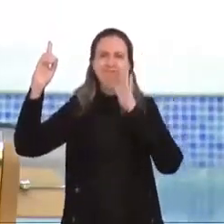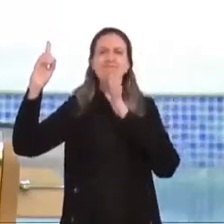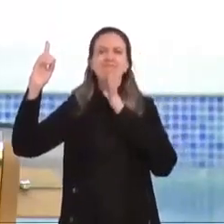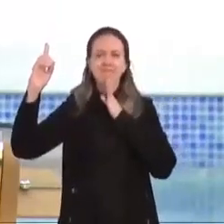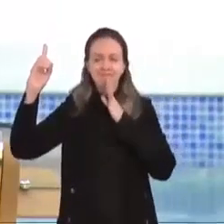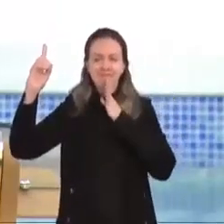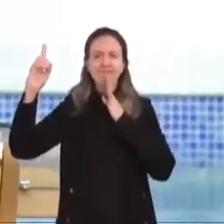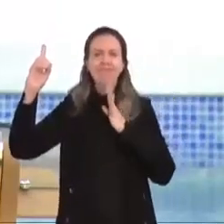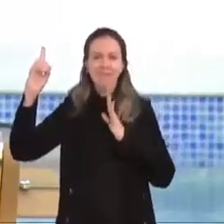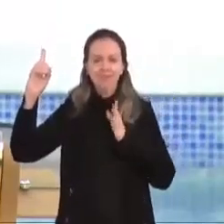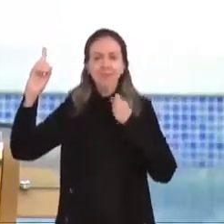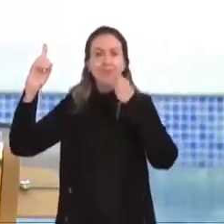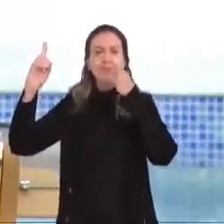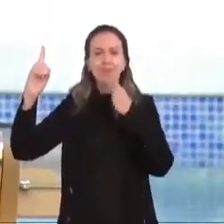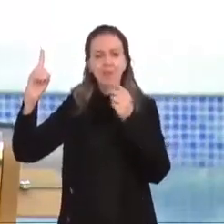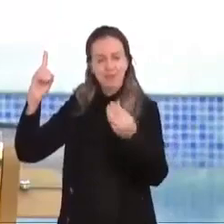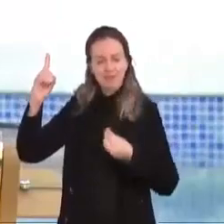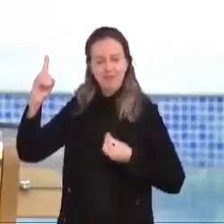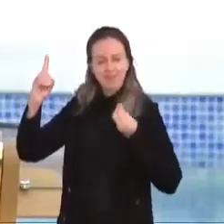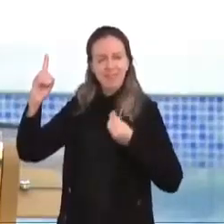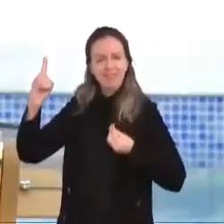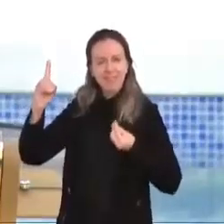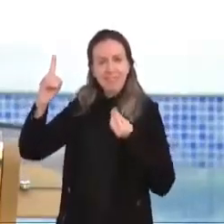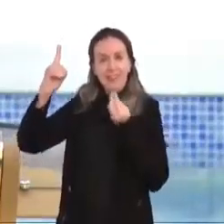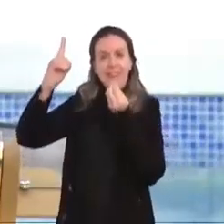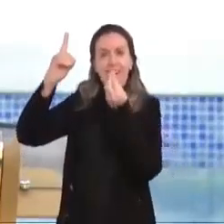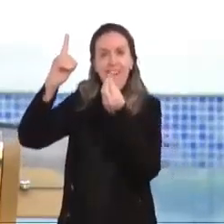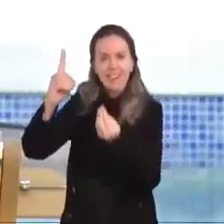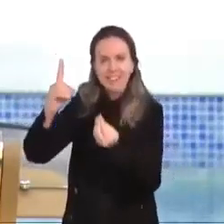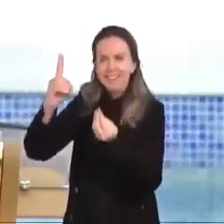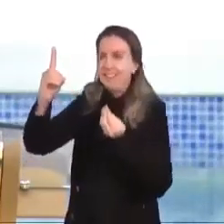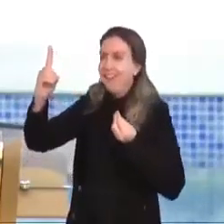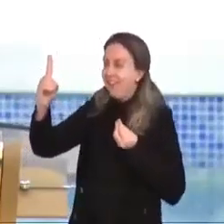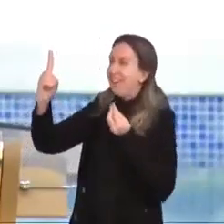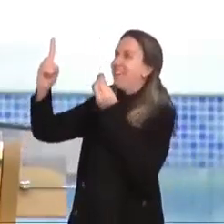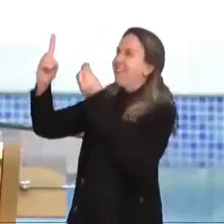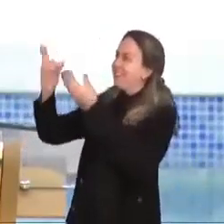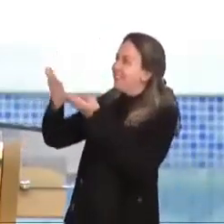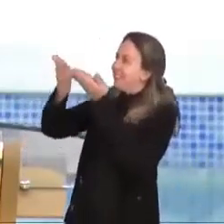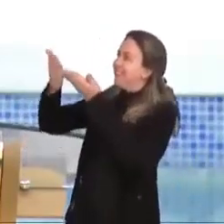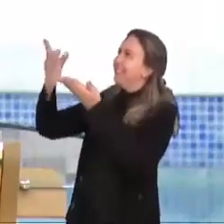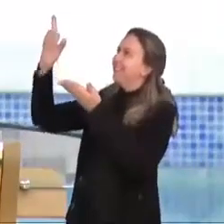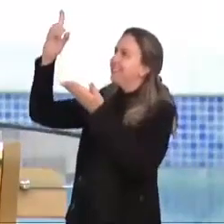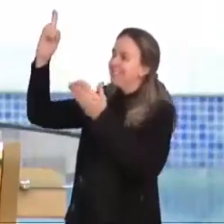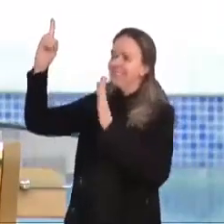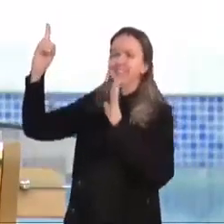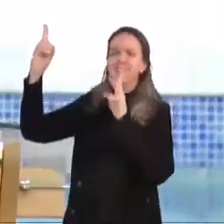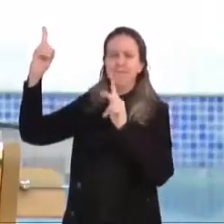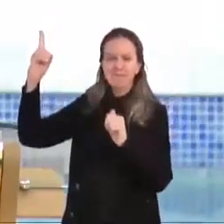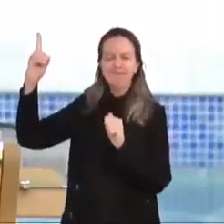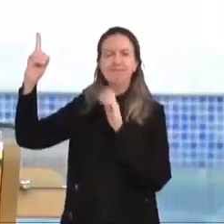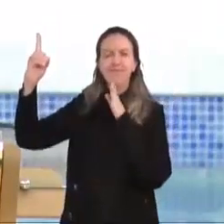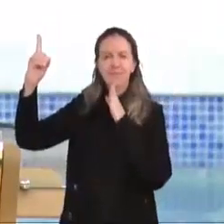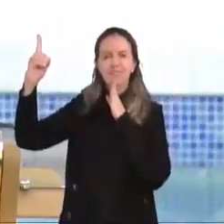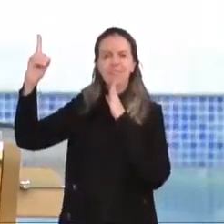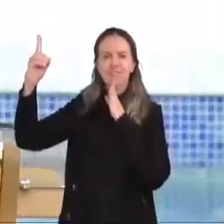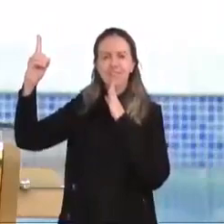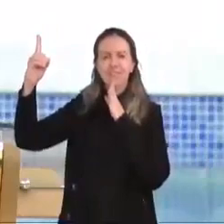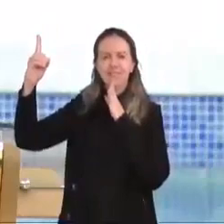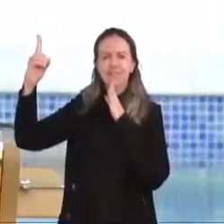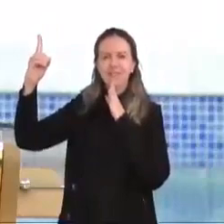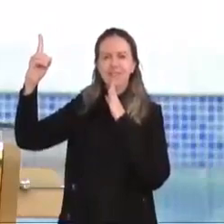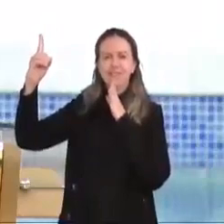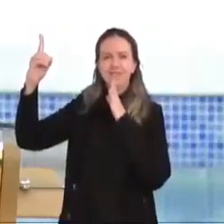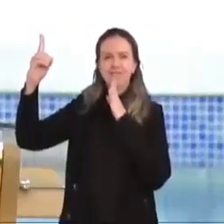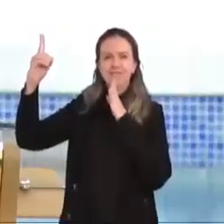a situação do profeta quando ele ouve estas palavras? Onde ele estava? O texto